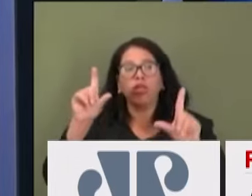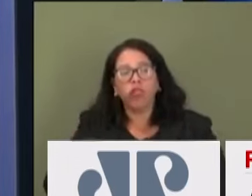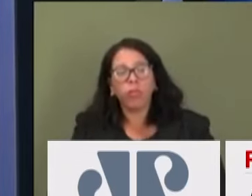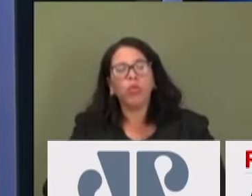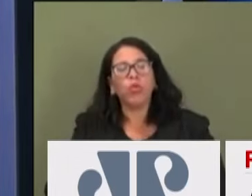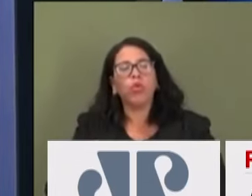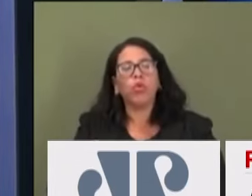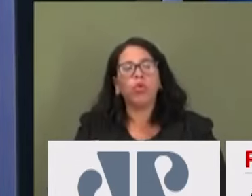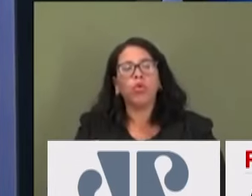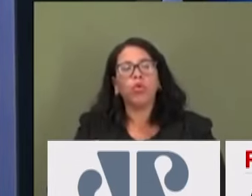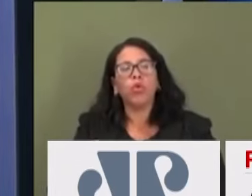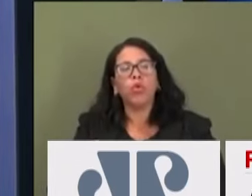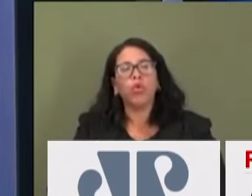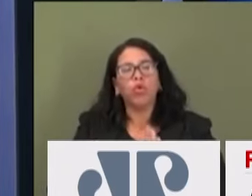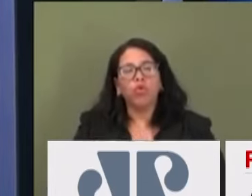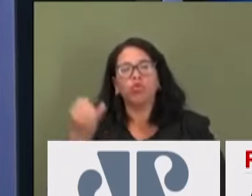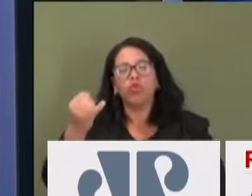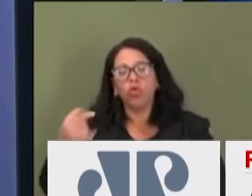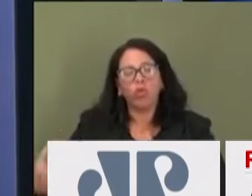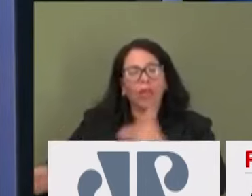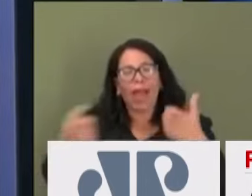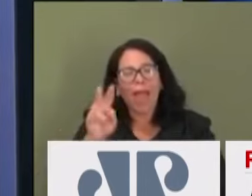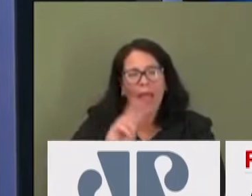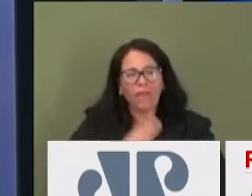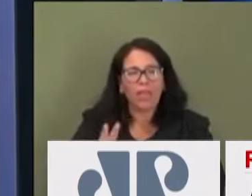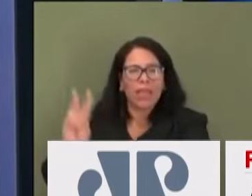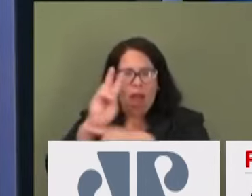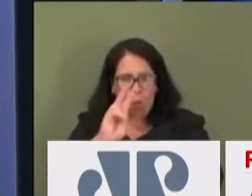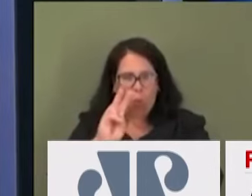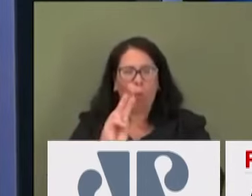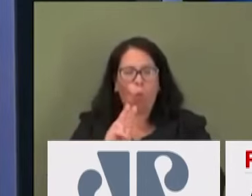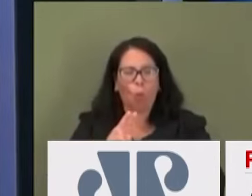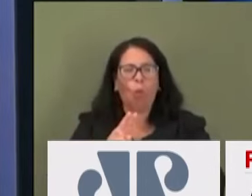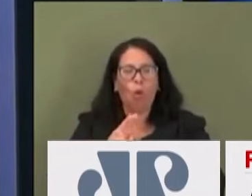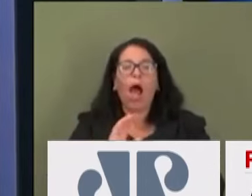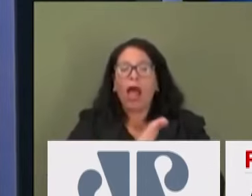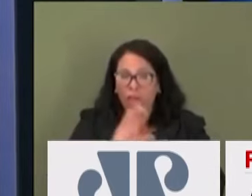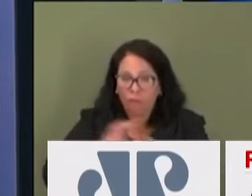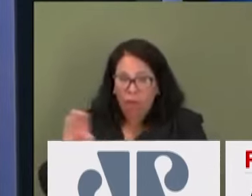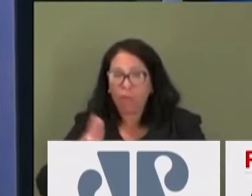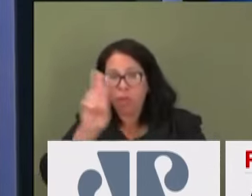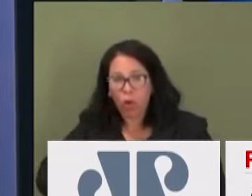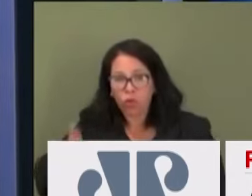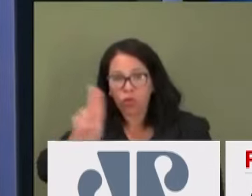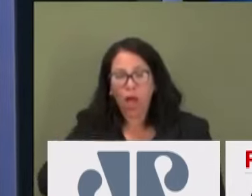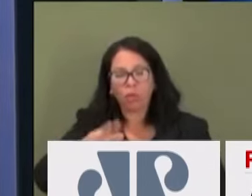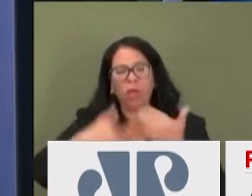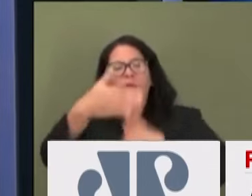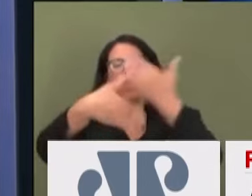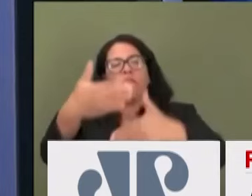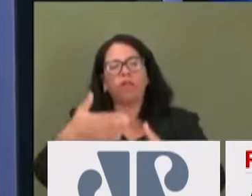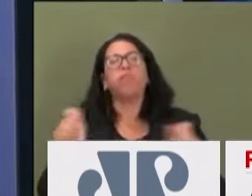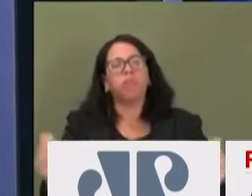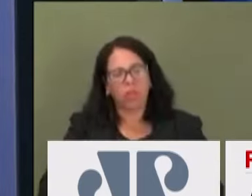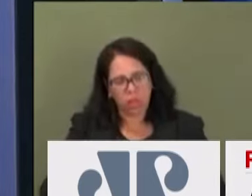serviços e o imposto seletivo durante debate Na 25ª marcha de prefeitos o secretário extraordinário